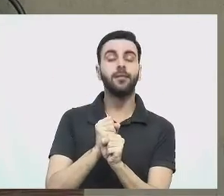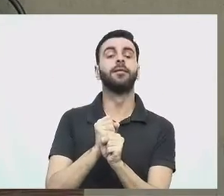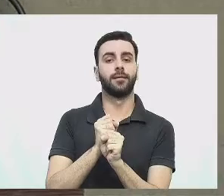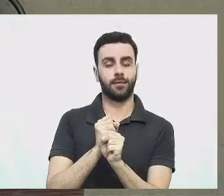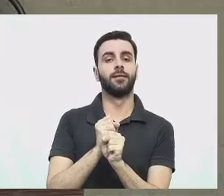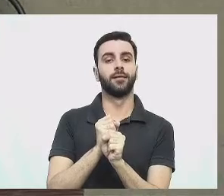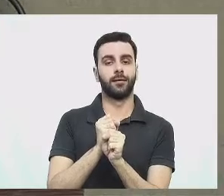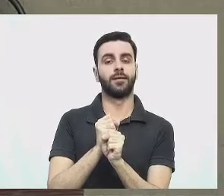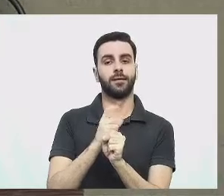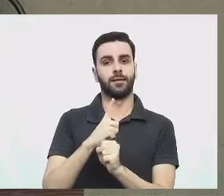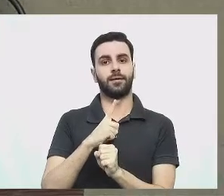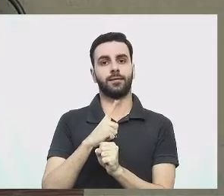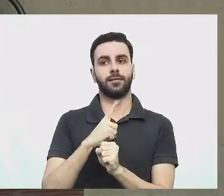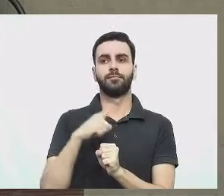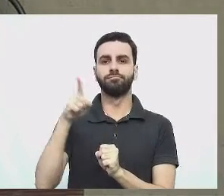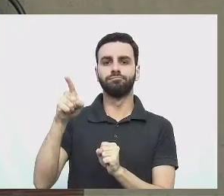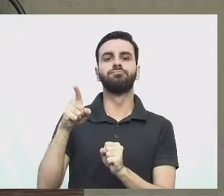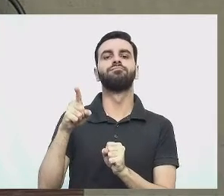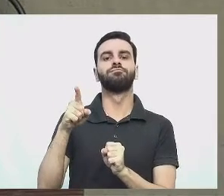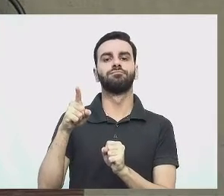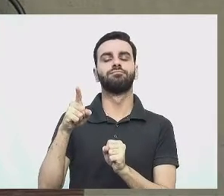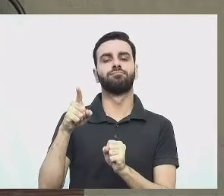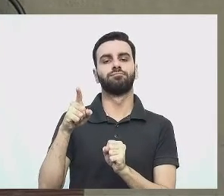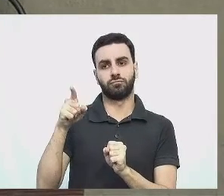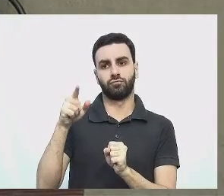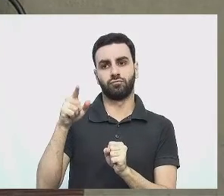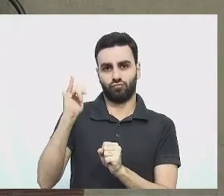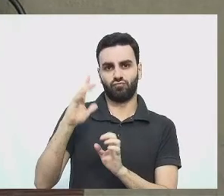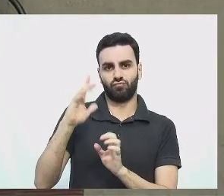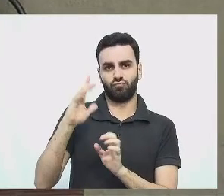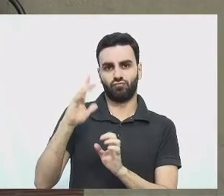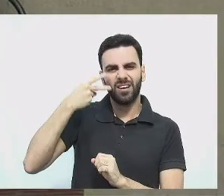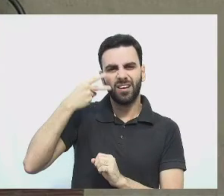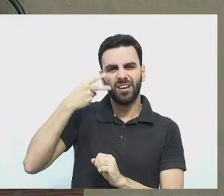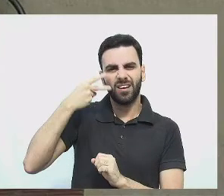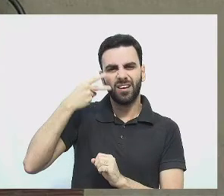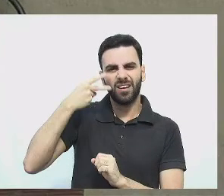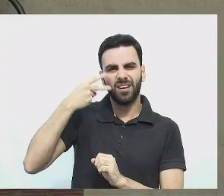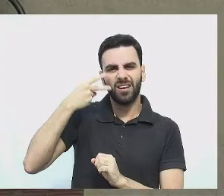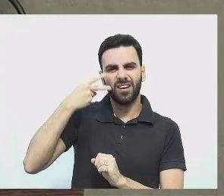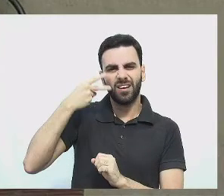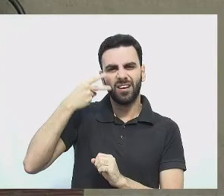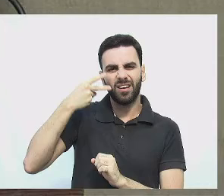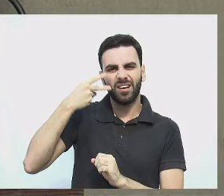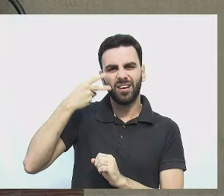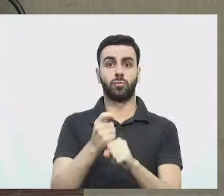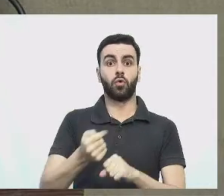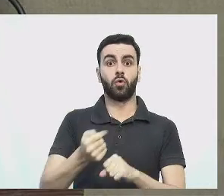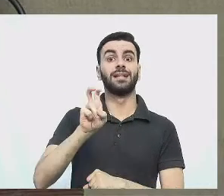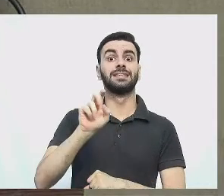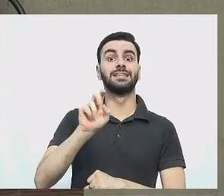aí, como o vereador Geraldo disse, com praticamente 5 mil alunos,